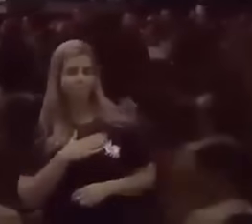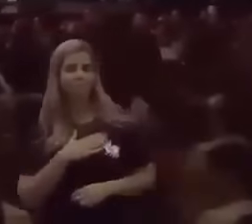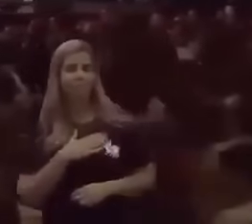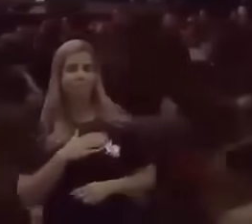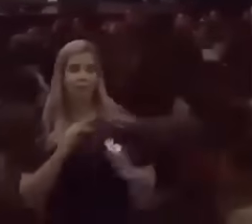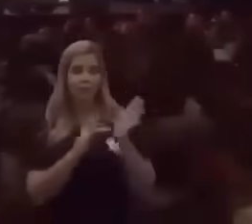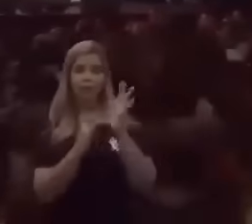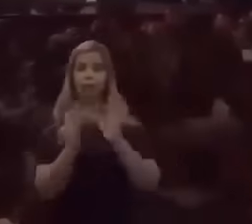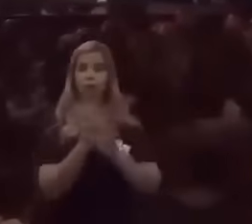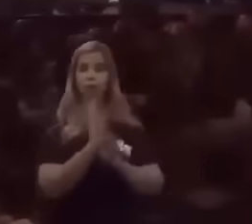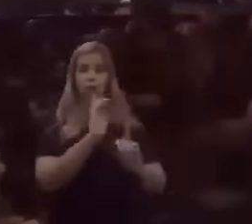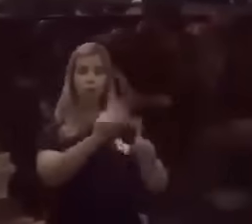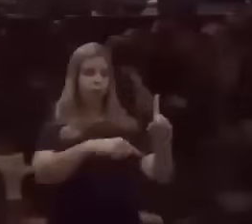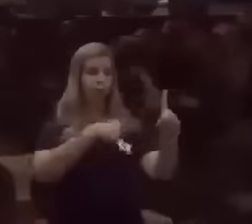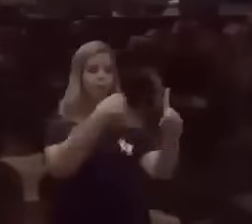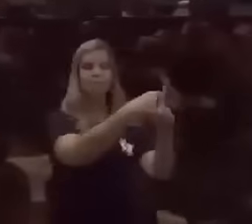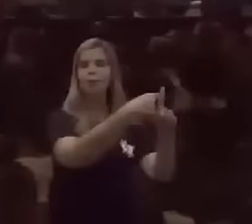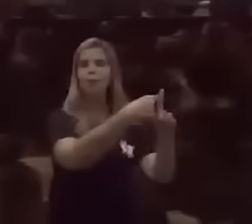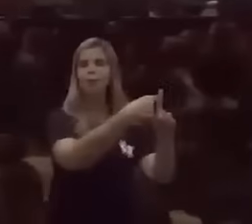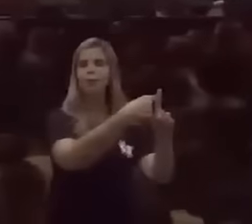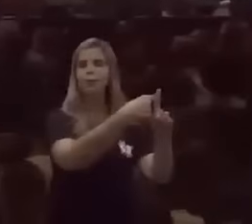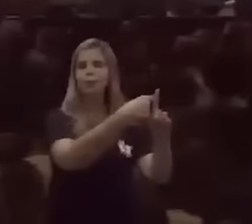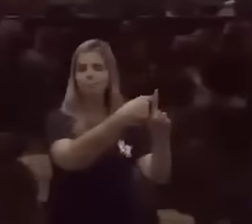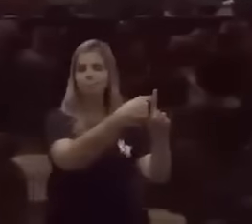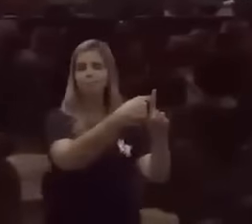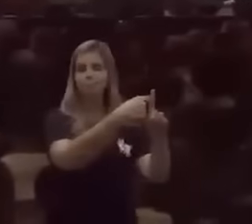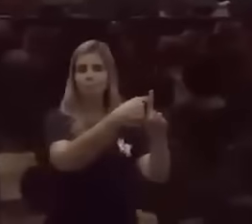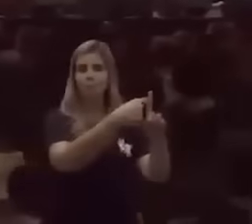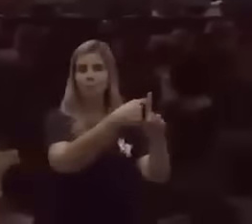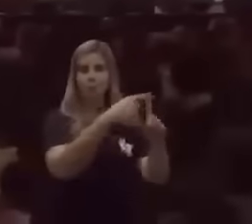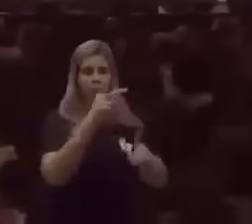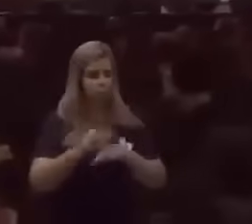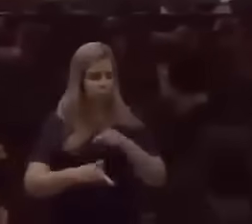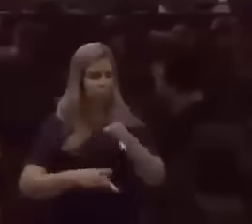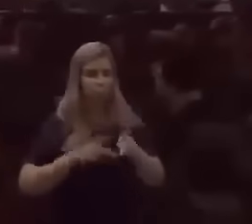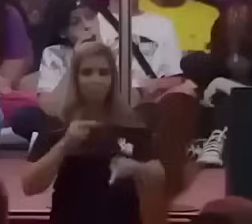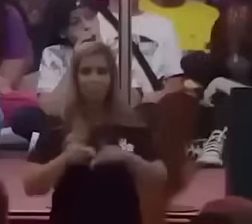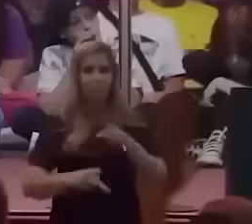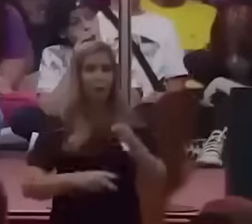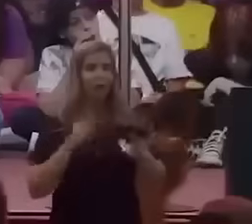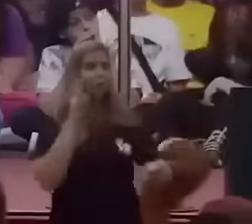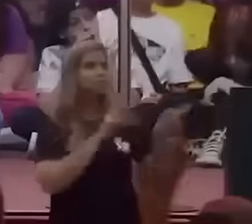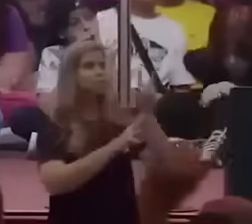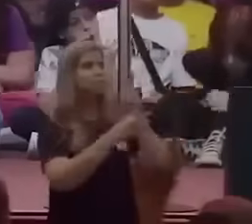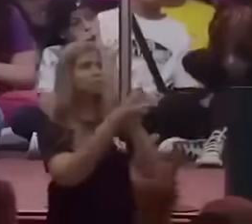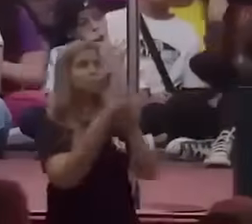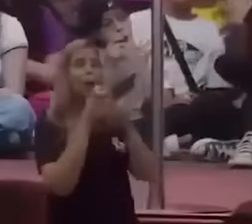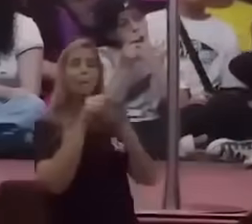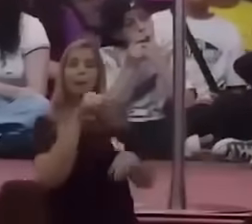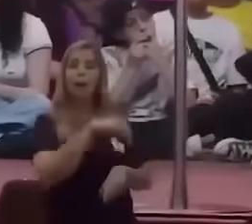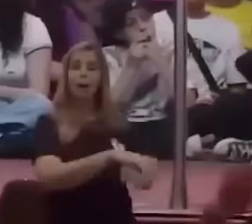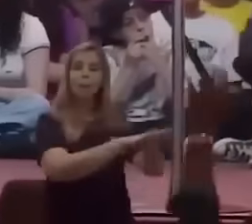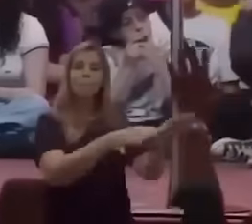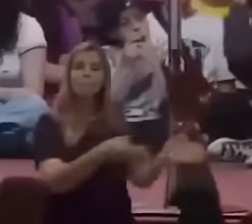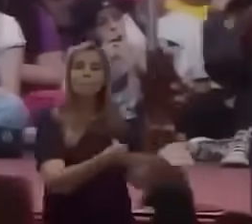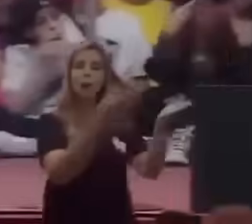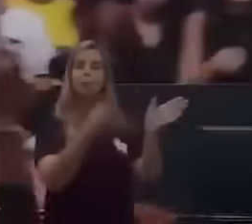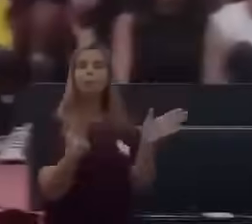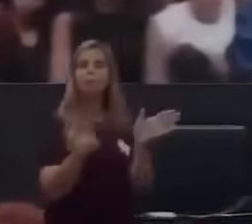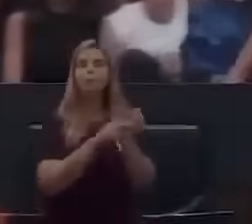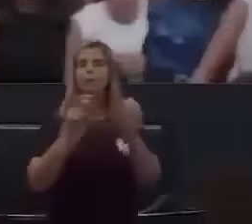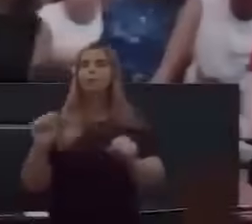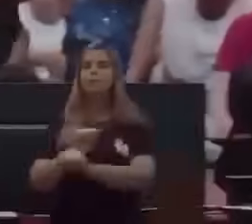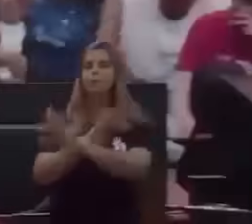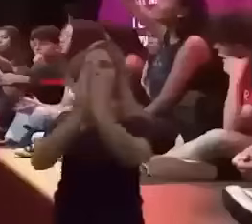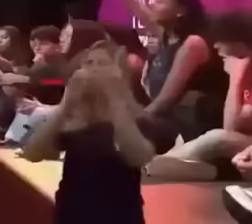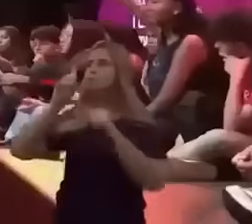cruz e transforma aquele patíbulo de horror num palco para a glória de Deus e num instrumento para a nossa salvação. Ele ali discursa